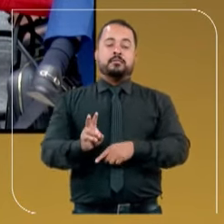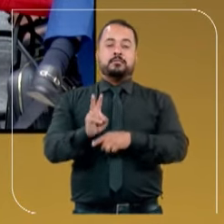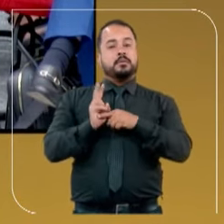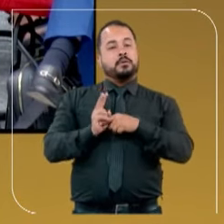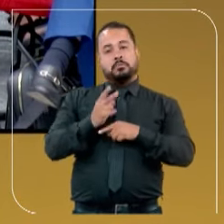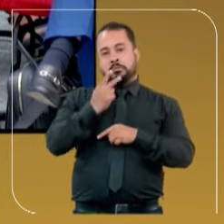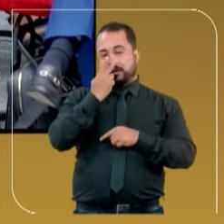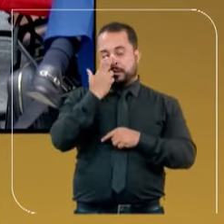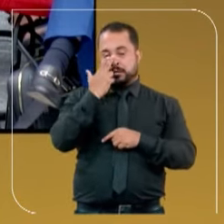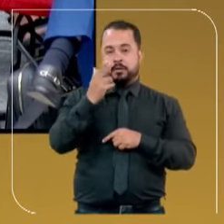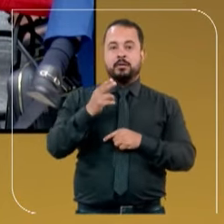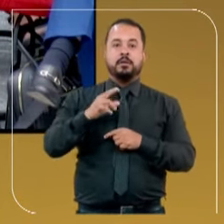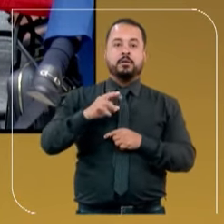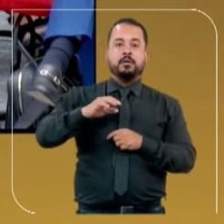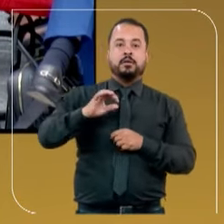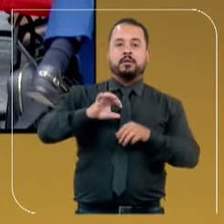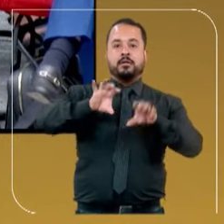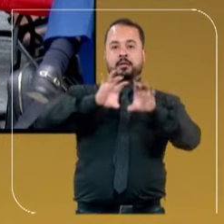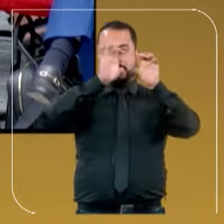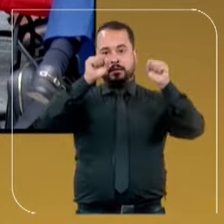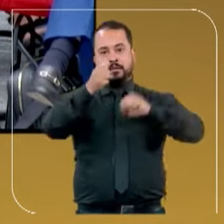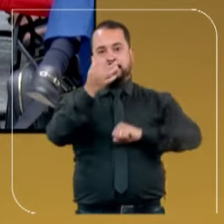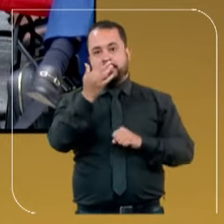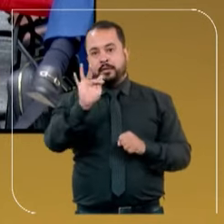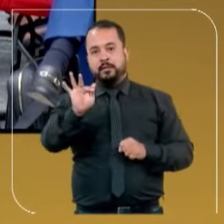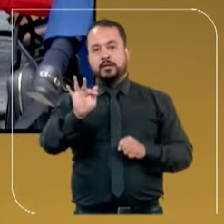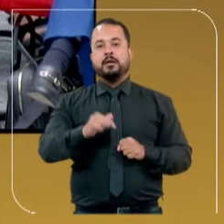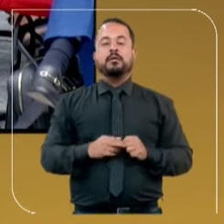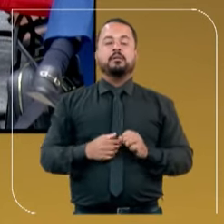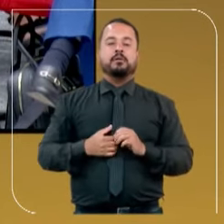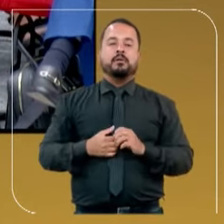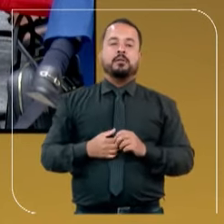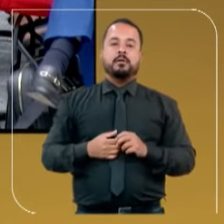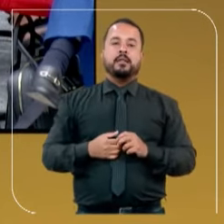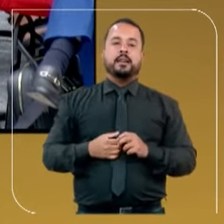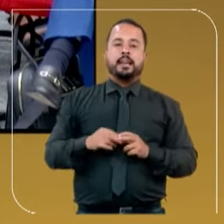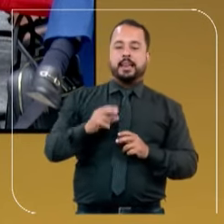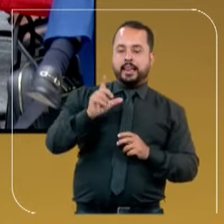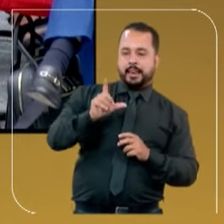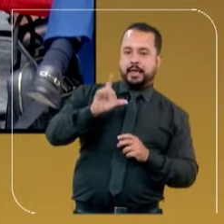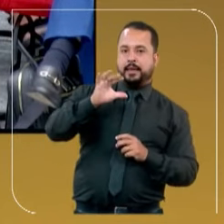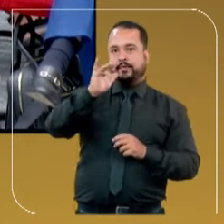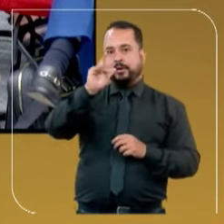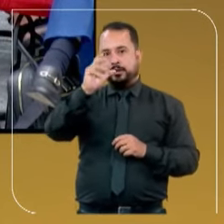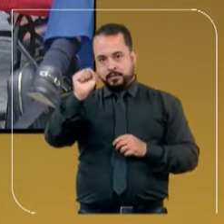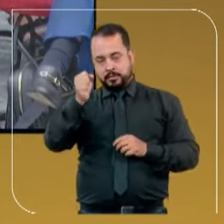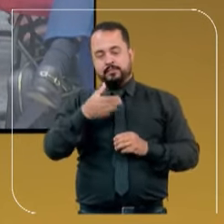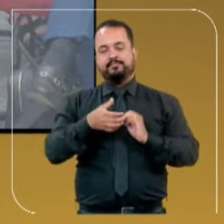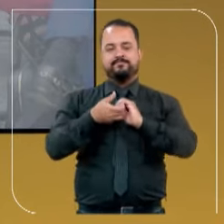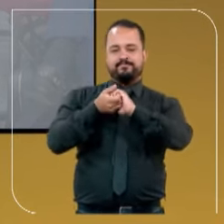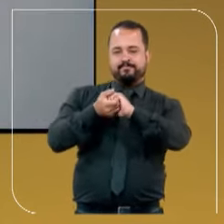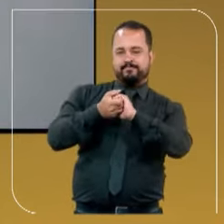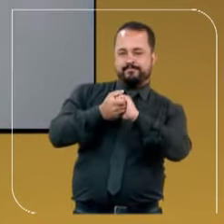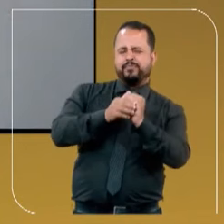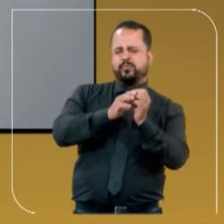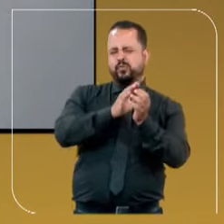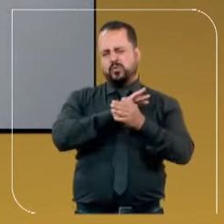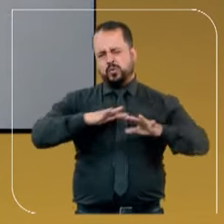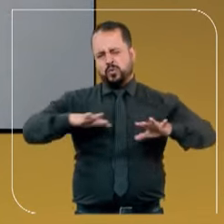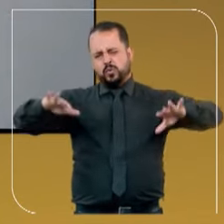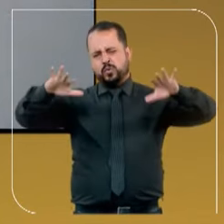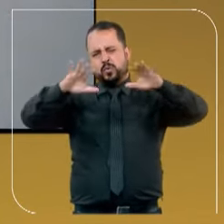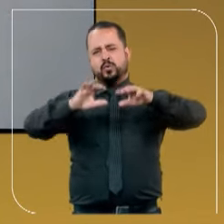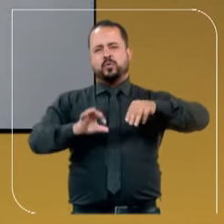sempre do Supremo Tribunal Federal, o nosso ministro Lewandowski. Cumprimento também todos os ministros de Estado aqui presentes,